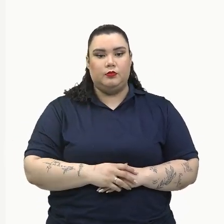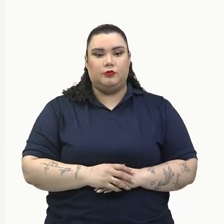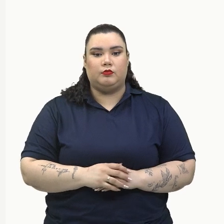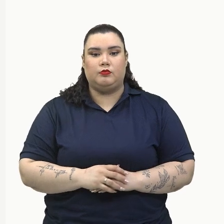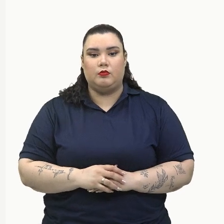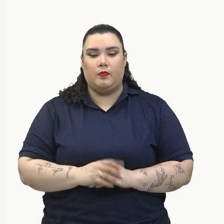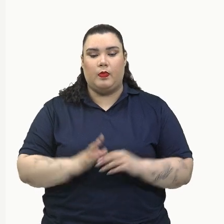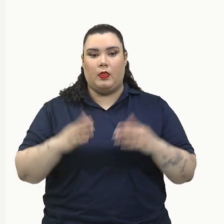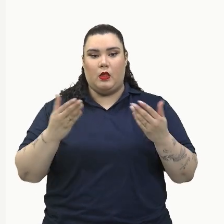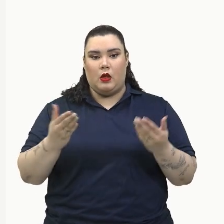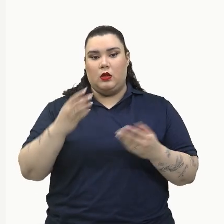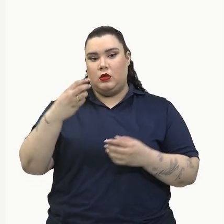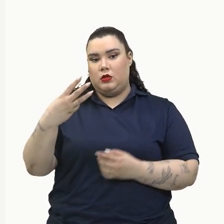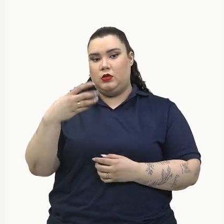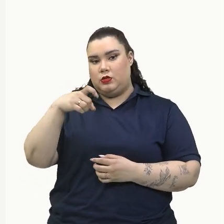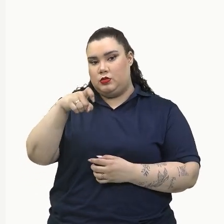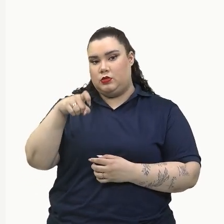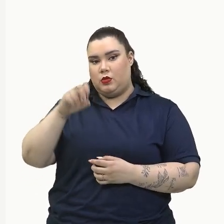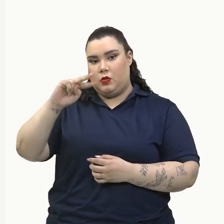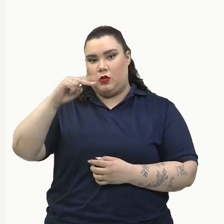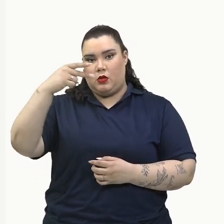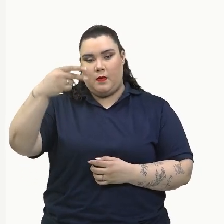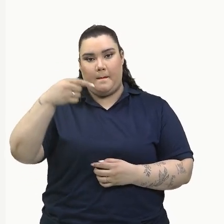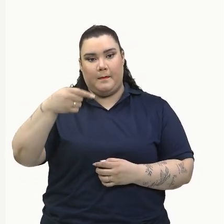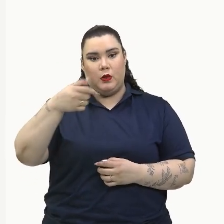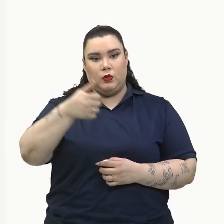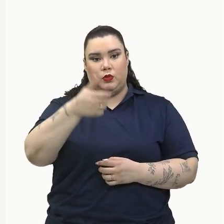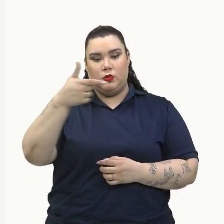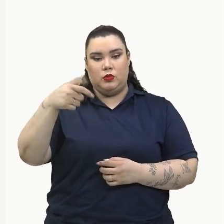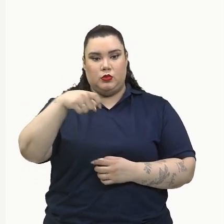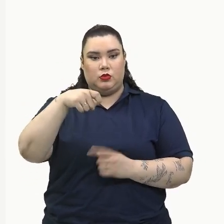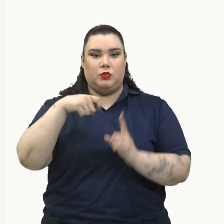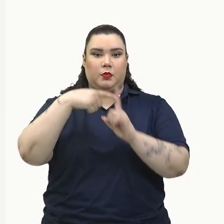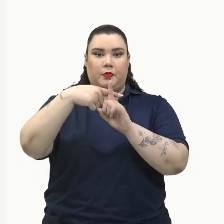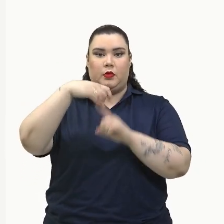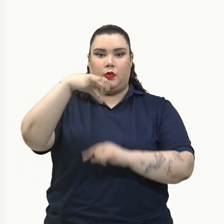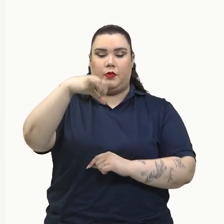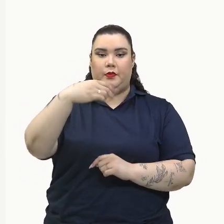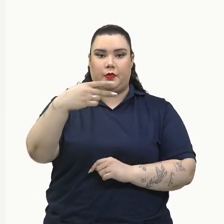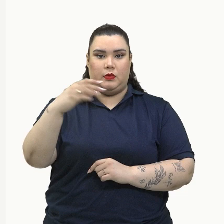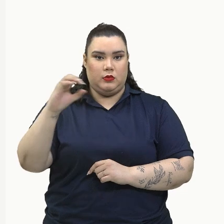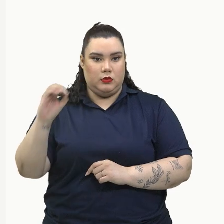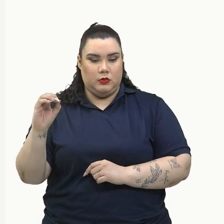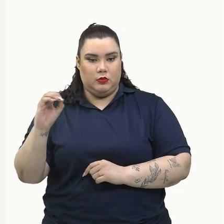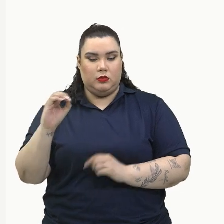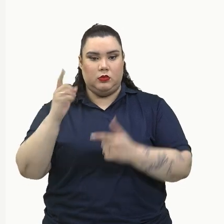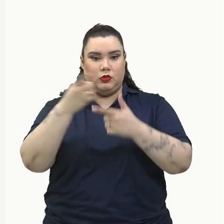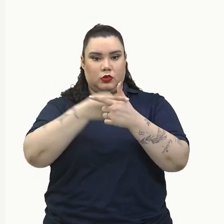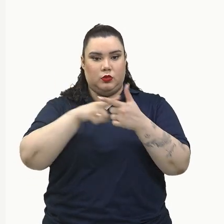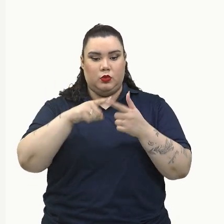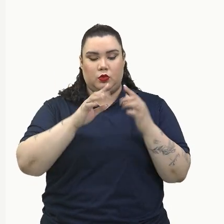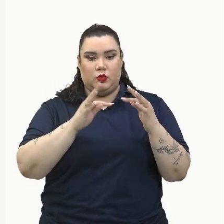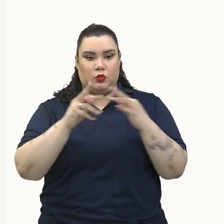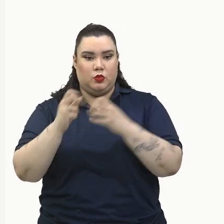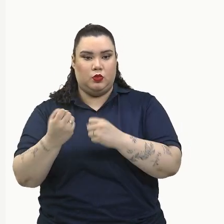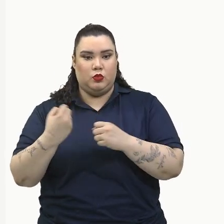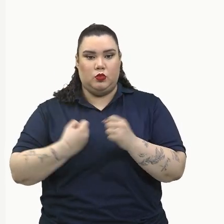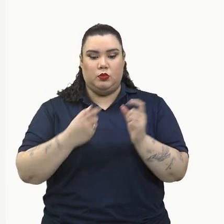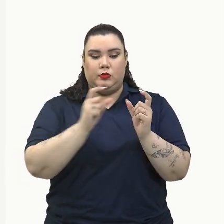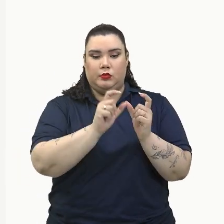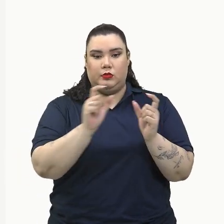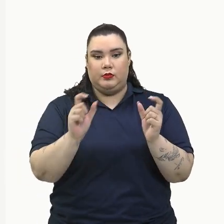ter 3x² menos 12x mais 9 igual a 0. Dividimos todos os termos por